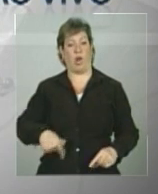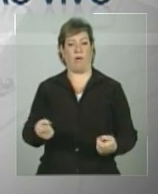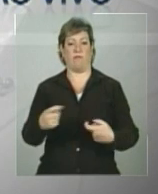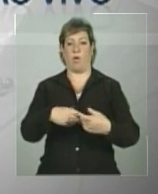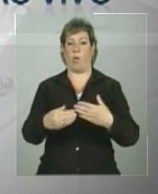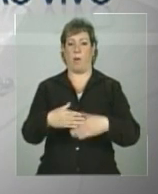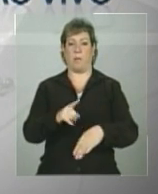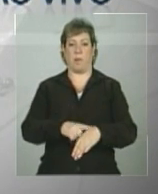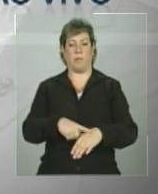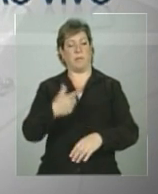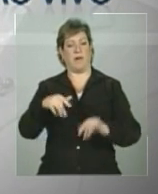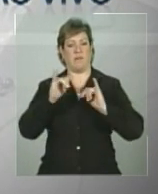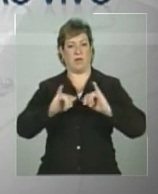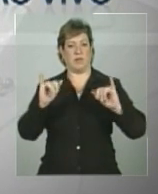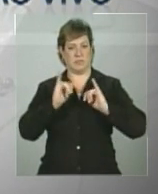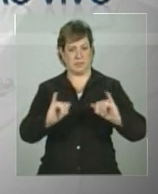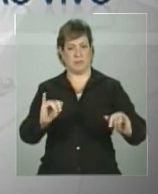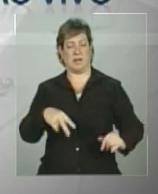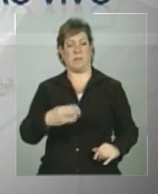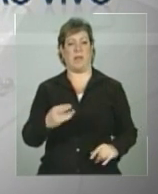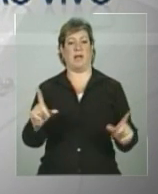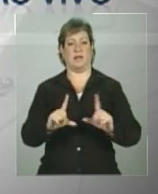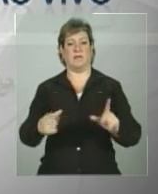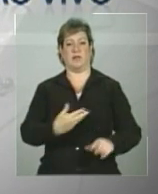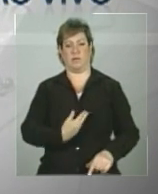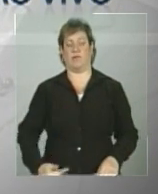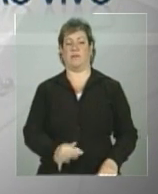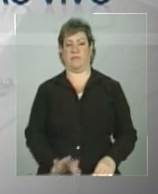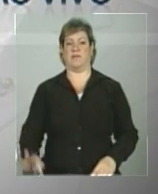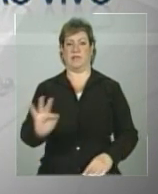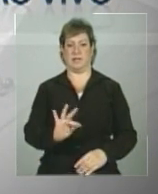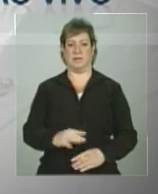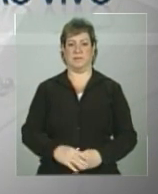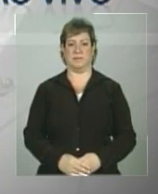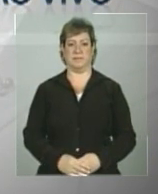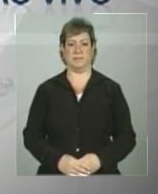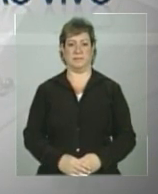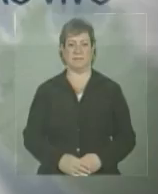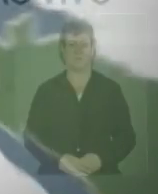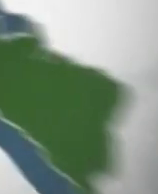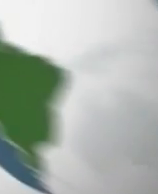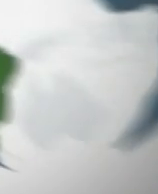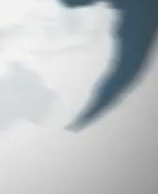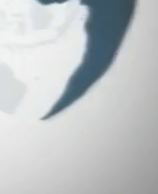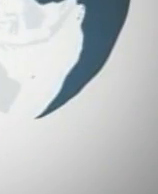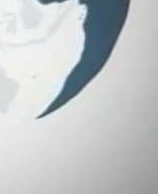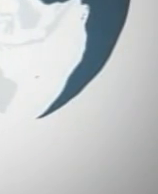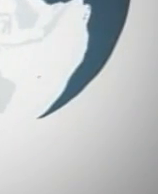voltamos a qualquer momento com mais informações. NBR e a TV do Governo Federal. Música.